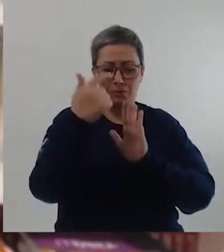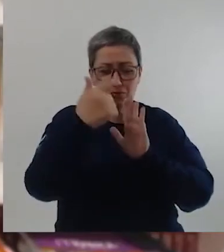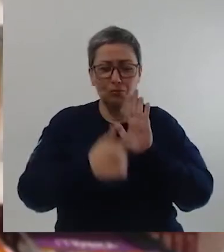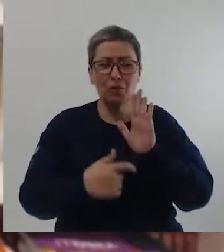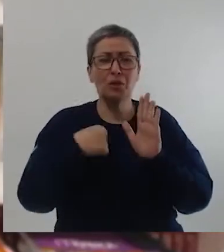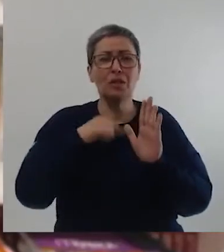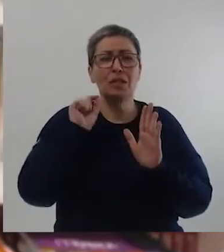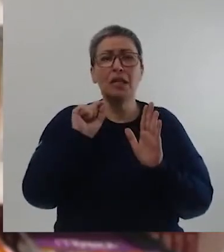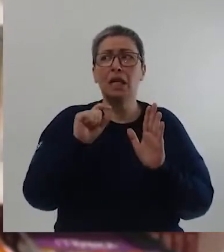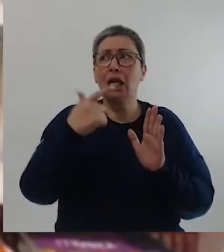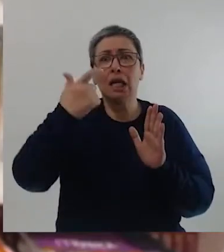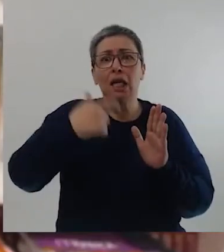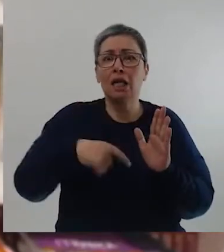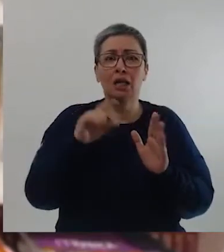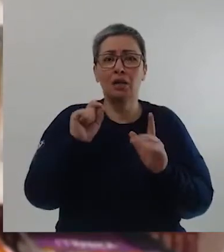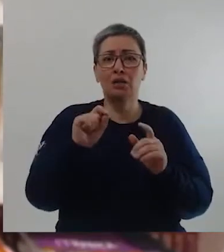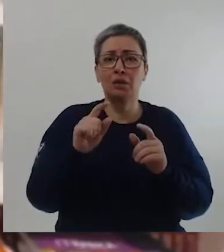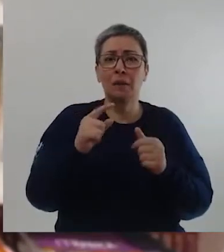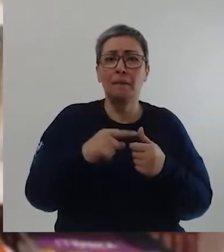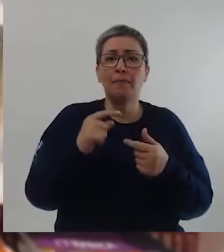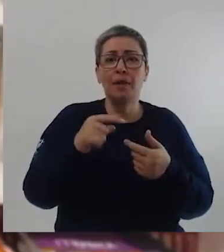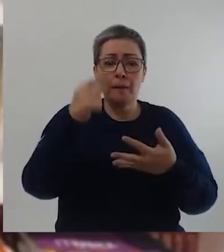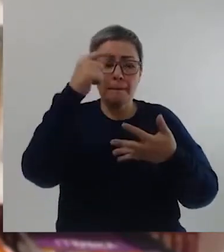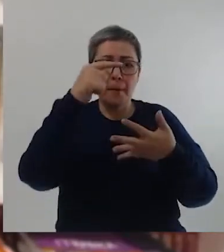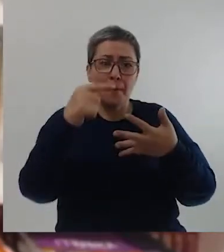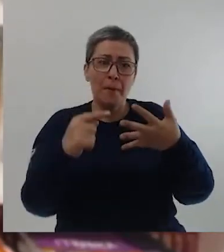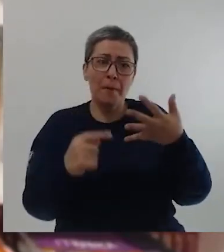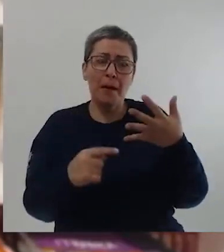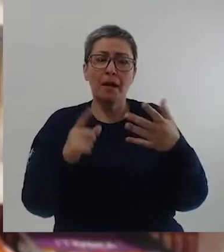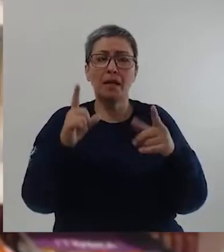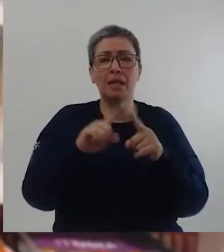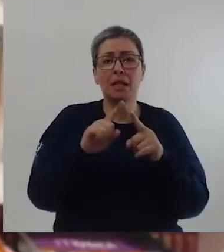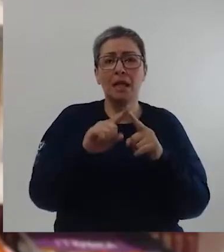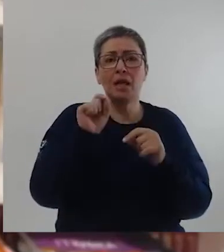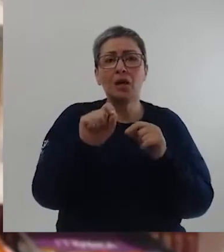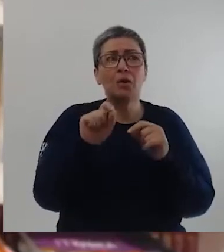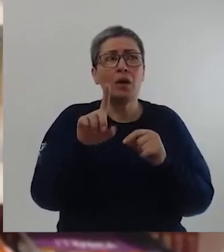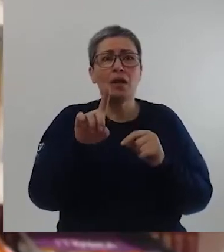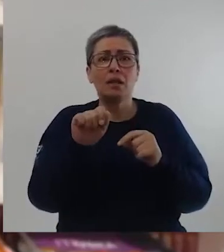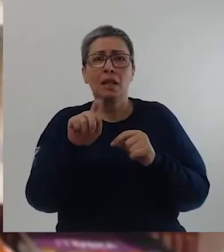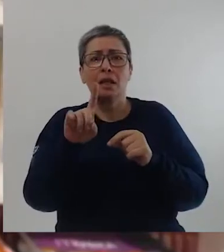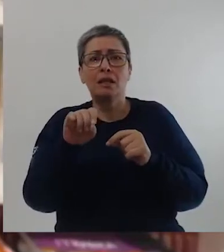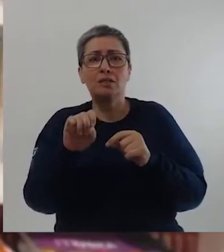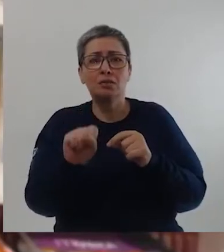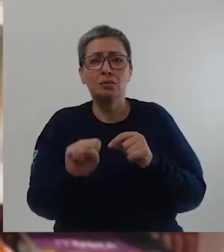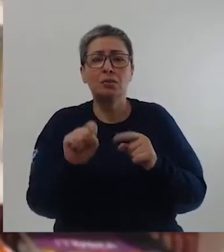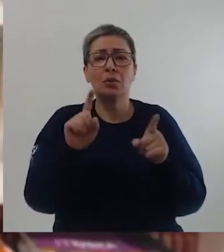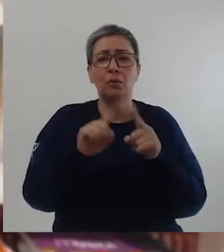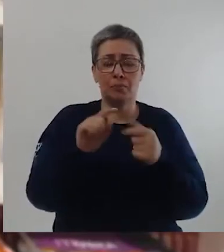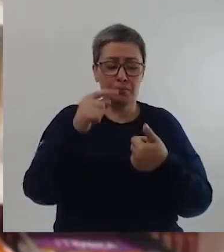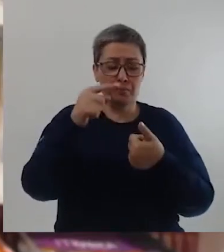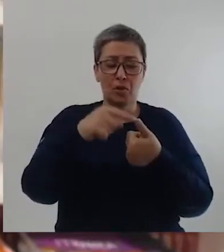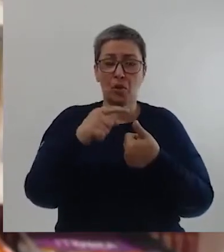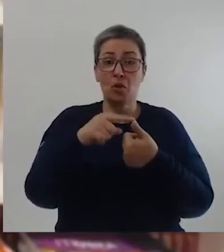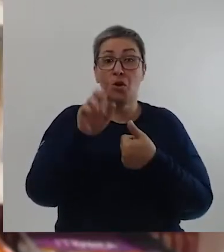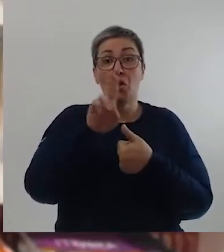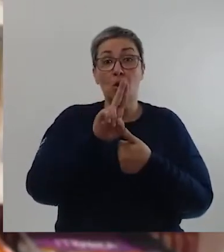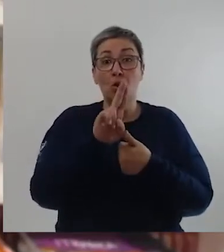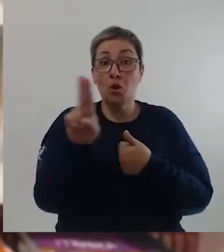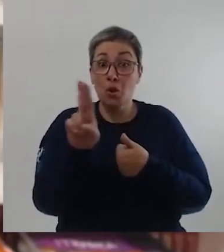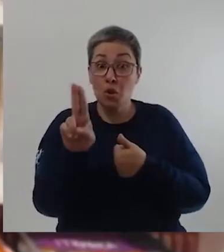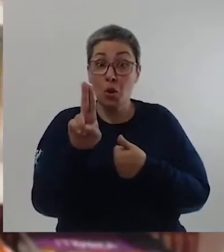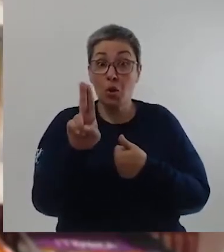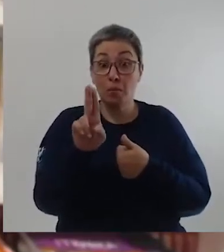identificação Ok os principais dados dados que estão na certidão de nascimento só